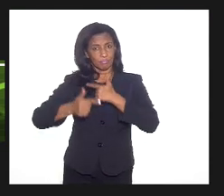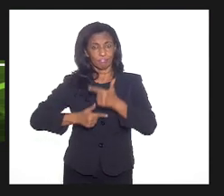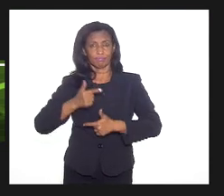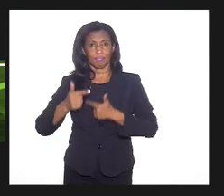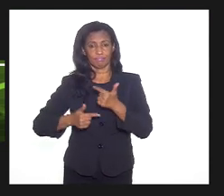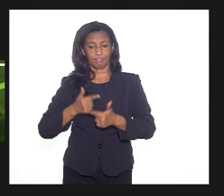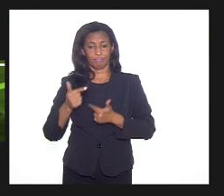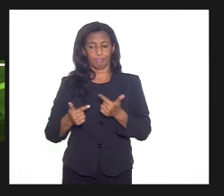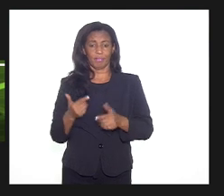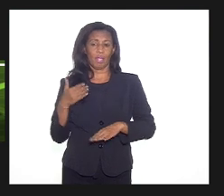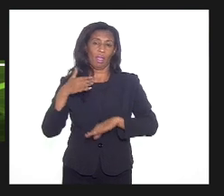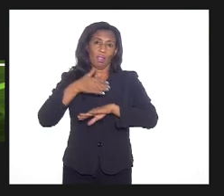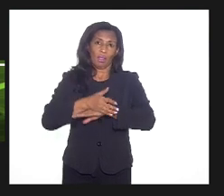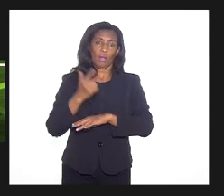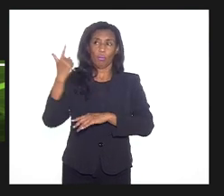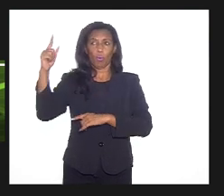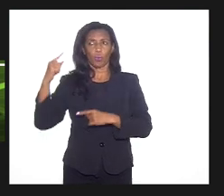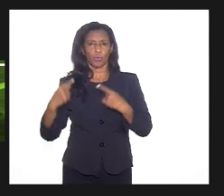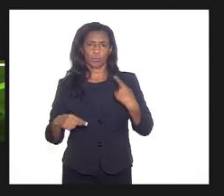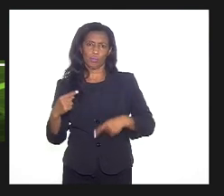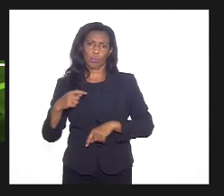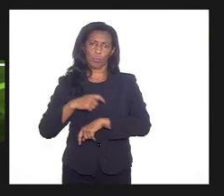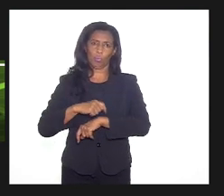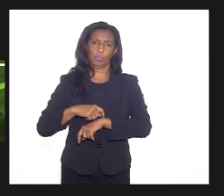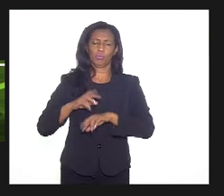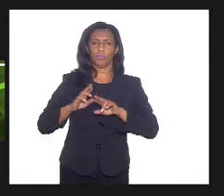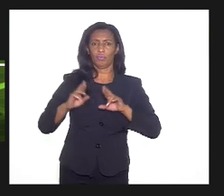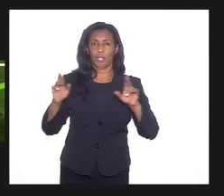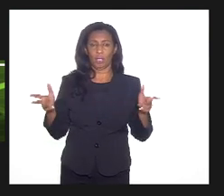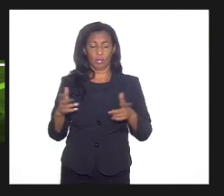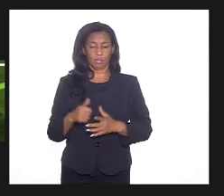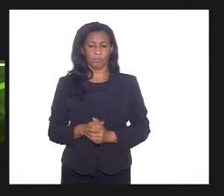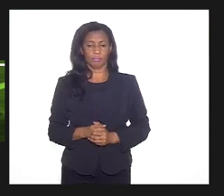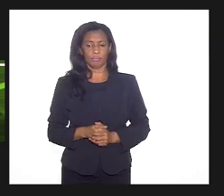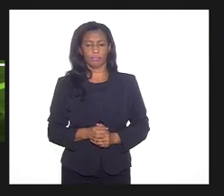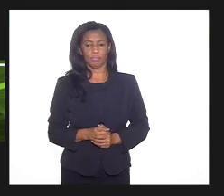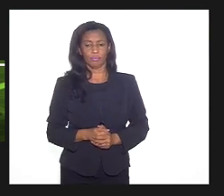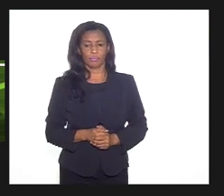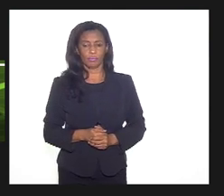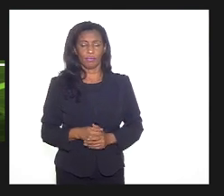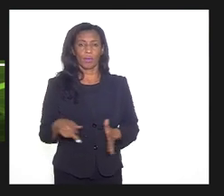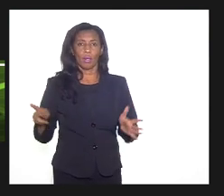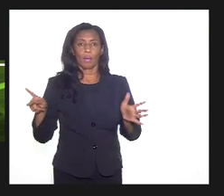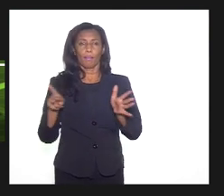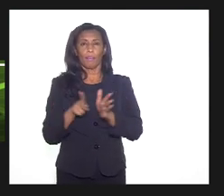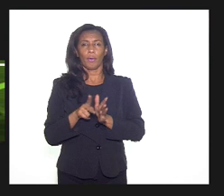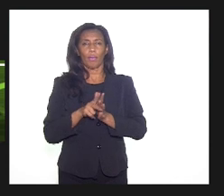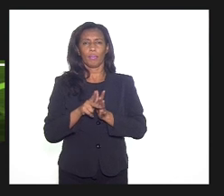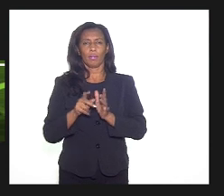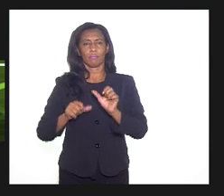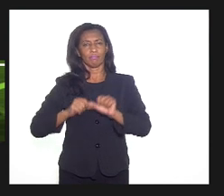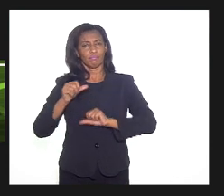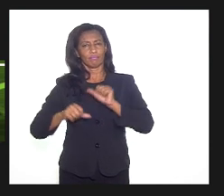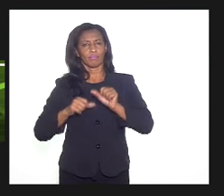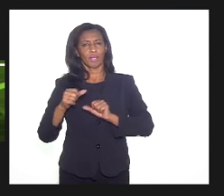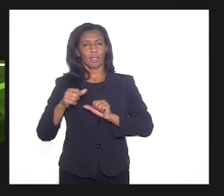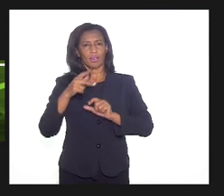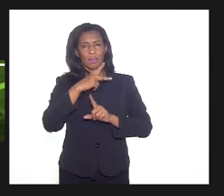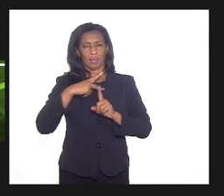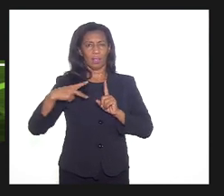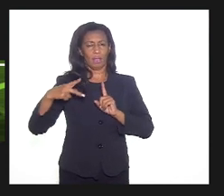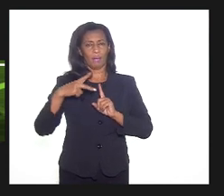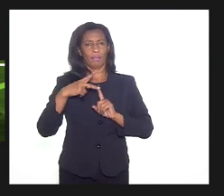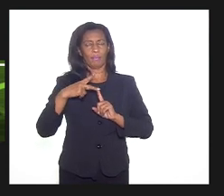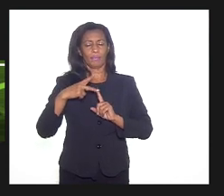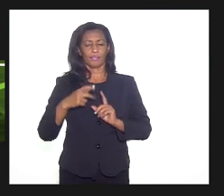a gente pode entrar numa outra discussão, num outro momento, sobre a própria questão da reforma tributária e a relação com os demais